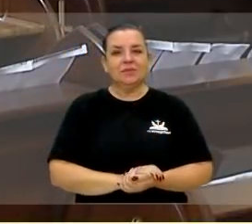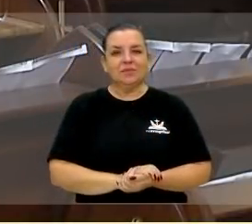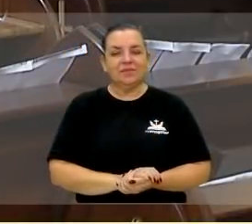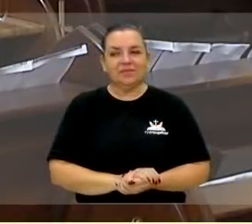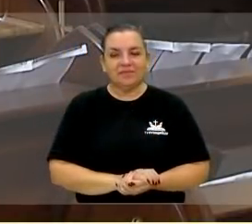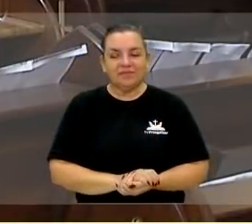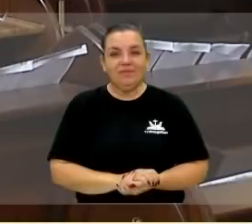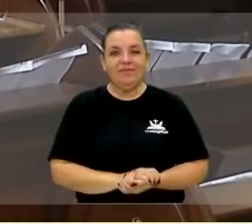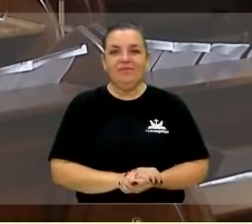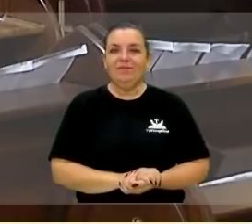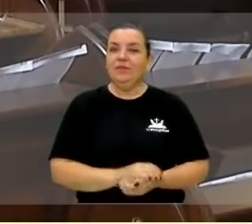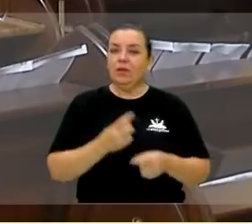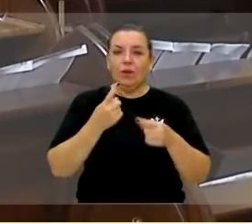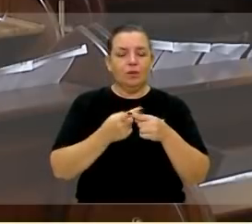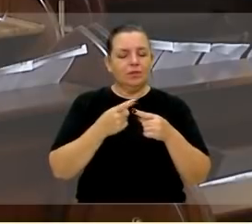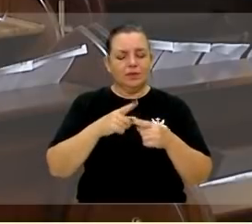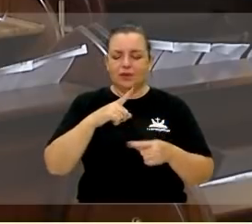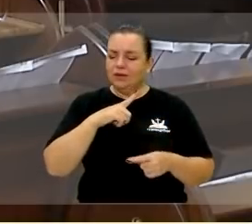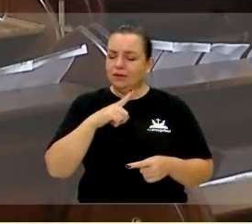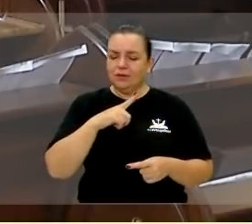porque eu tenho um tesouro